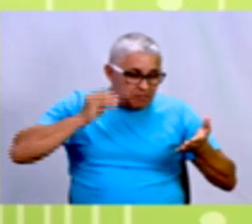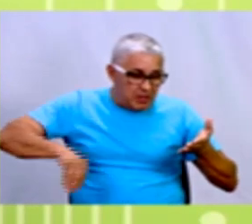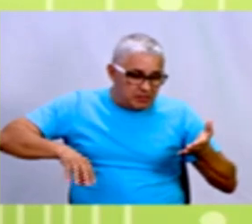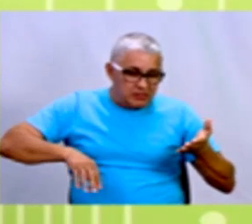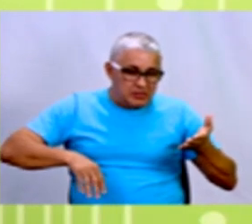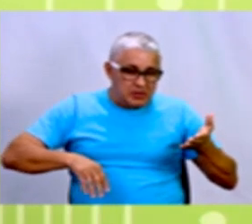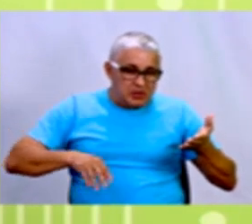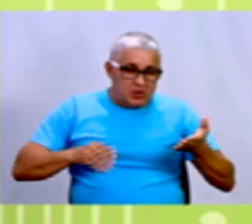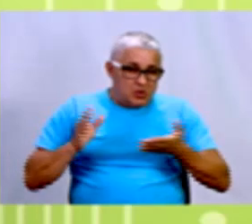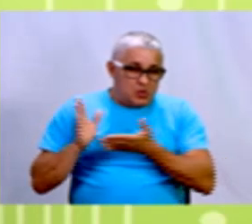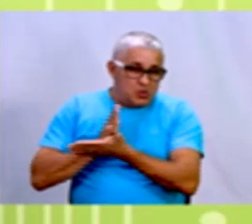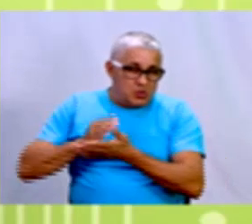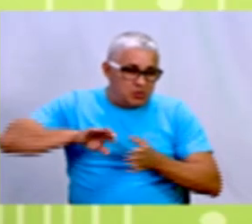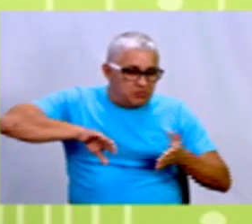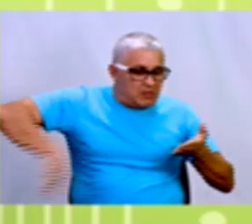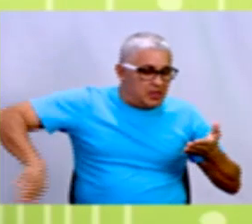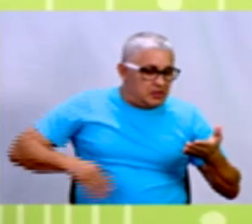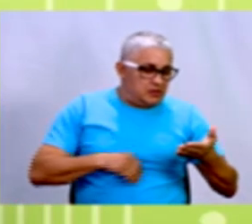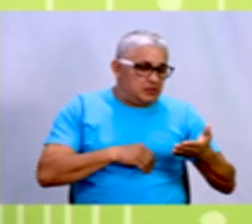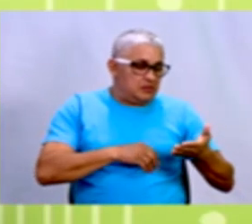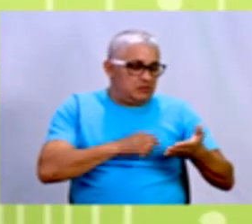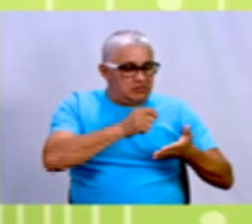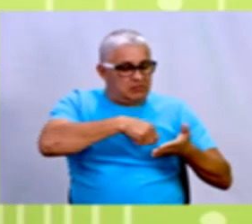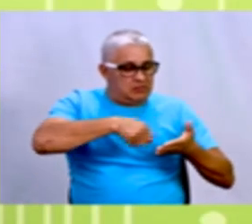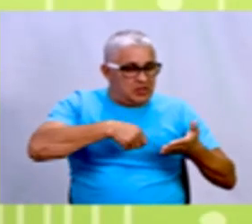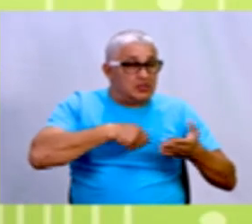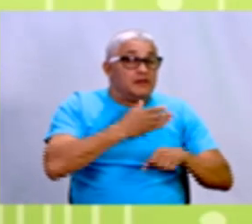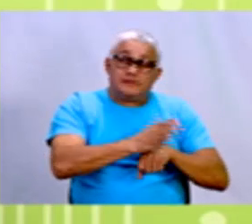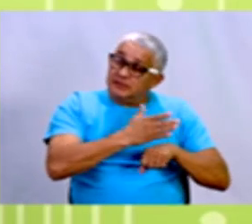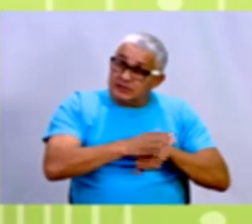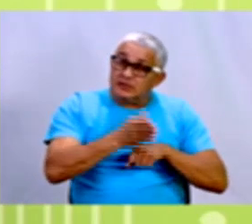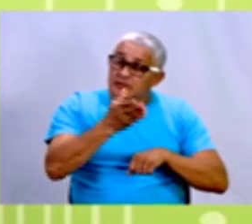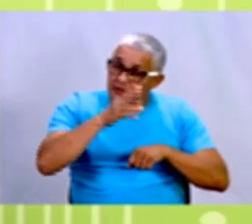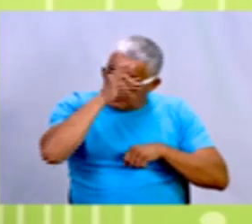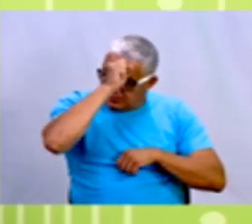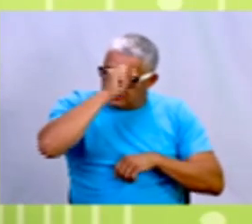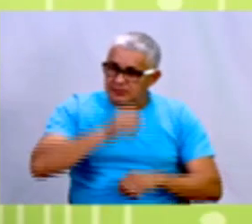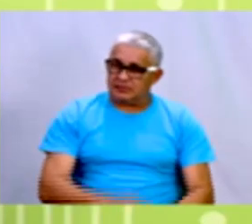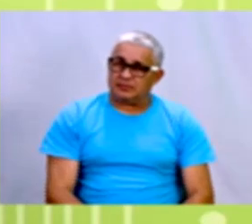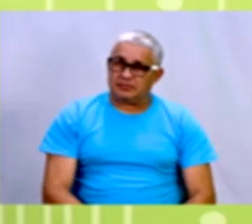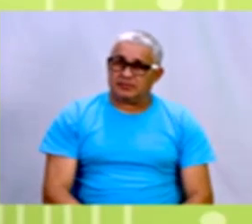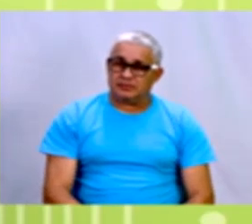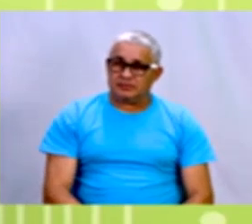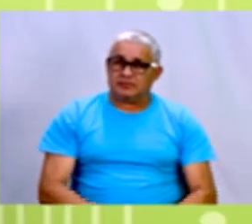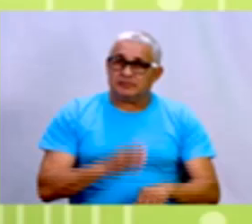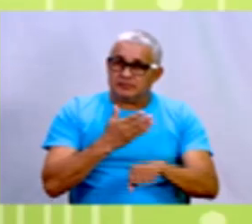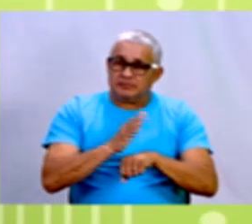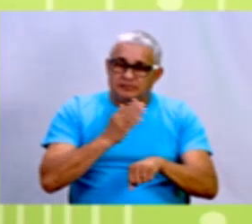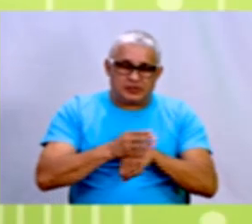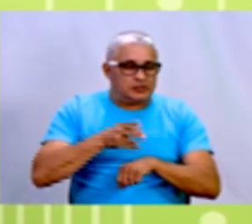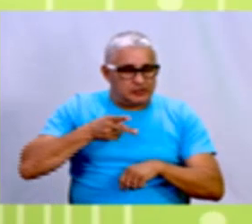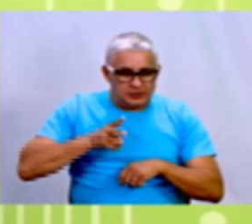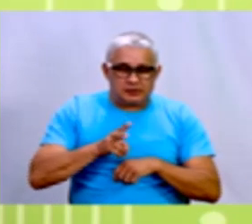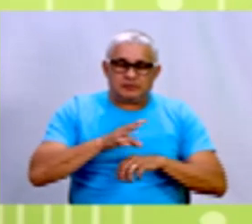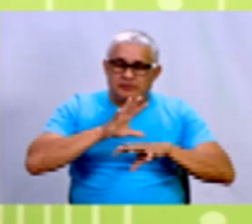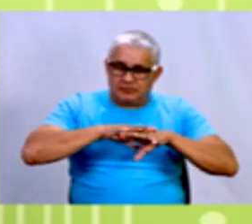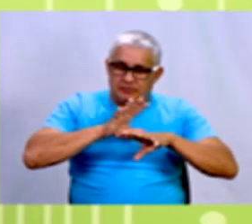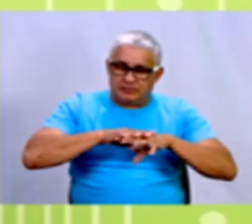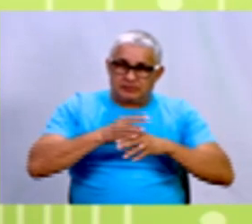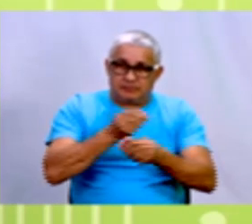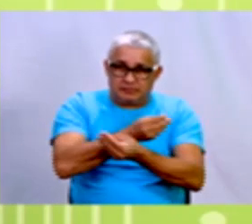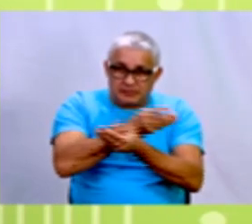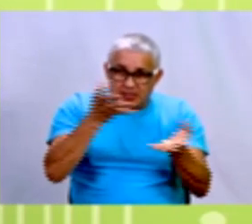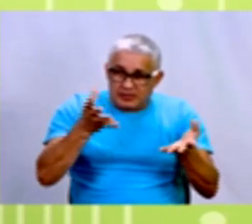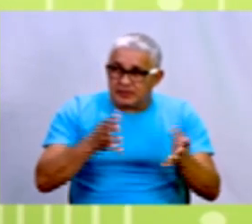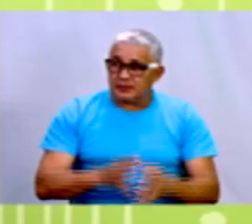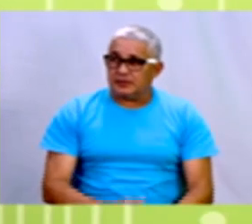tá? É para tentar resolver, tá? Porque assim, é treinando que vocês vão aprender a praticar todas essas fórmulas que a gente está passando para